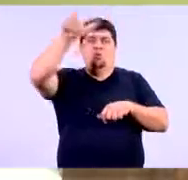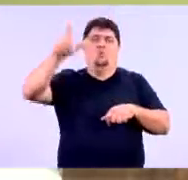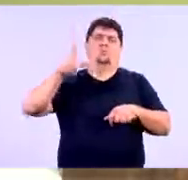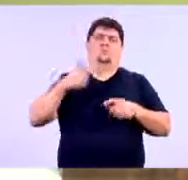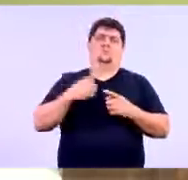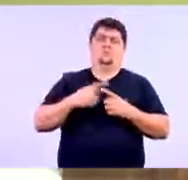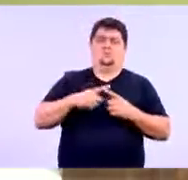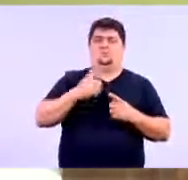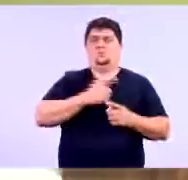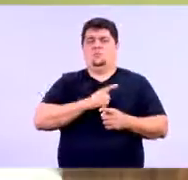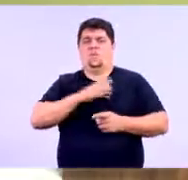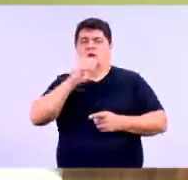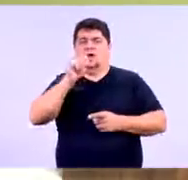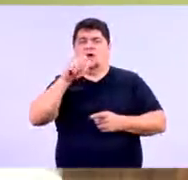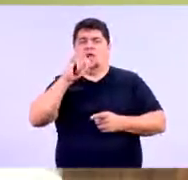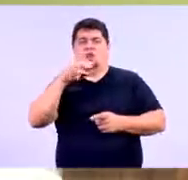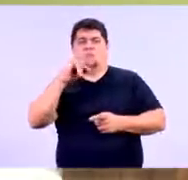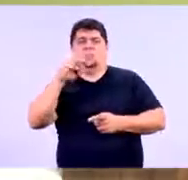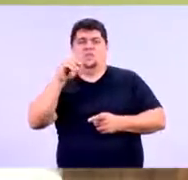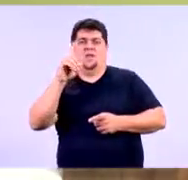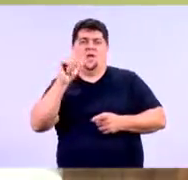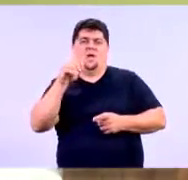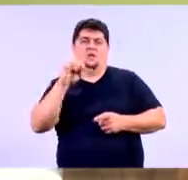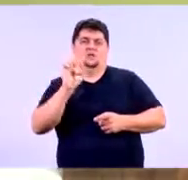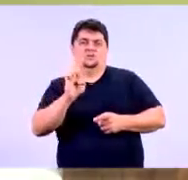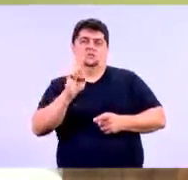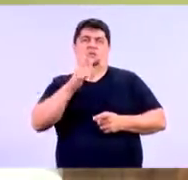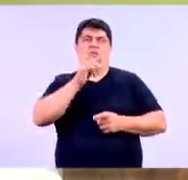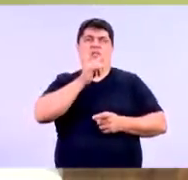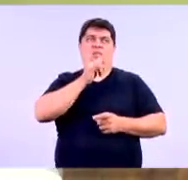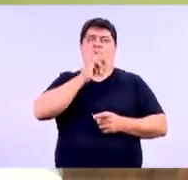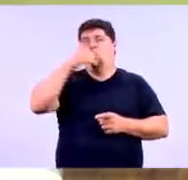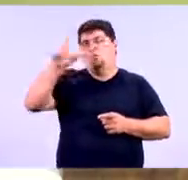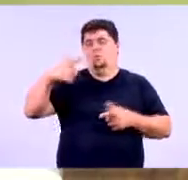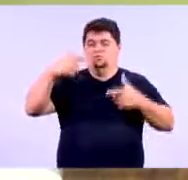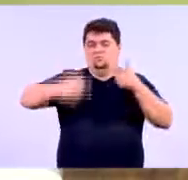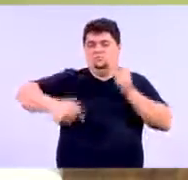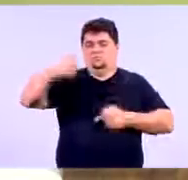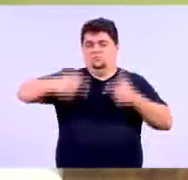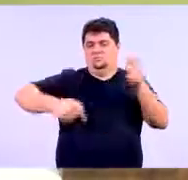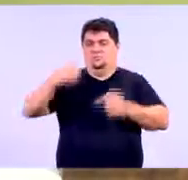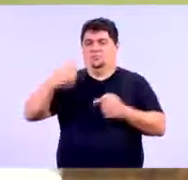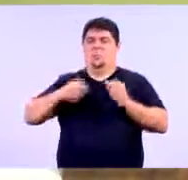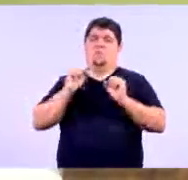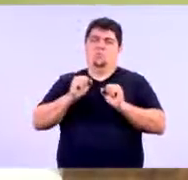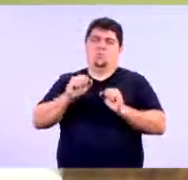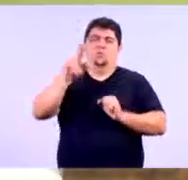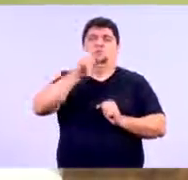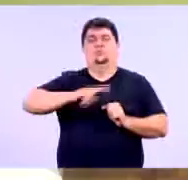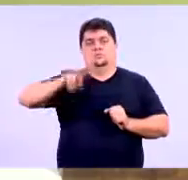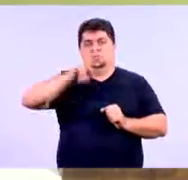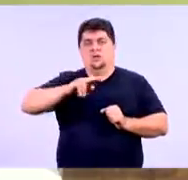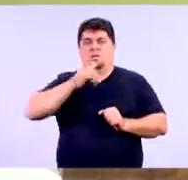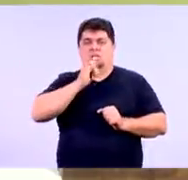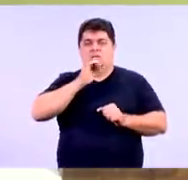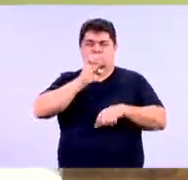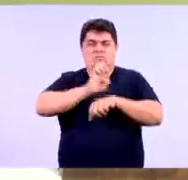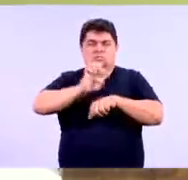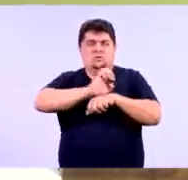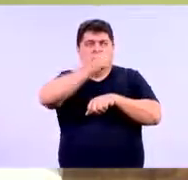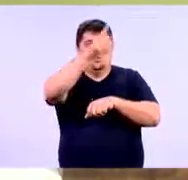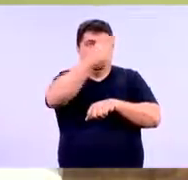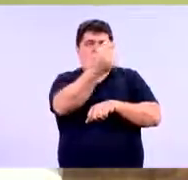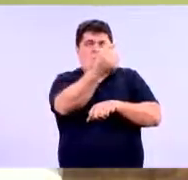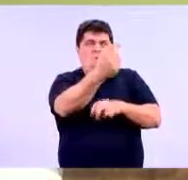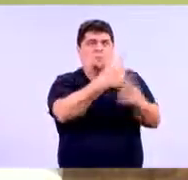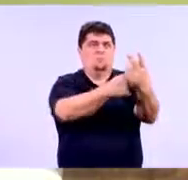explicou. Calamidade pública em situação de guerra. Nessas ocasiões, pode ser instituído, pode ser